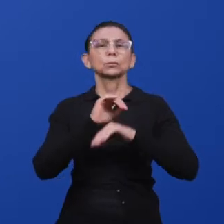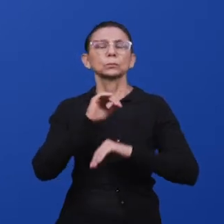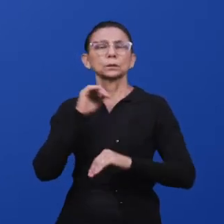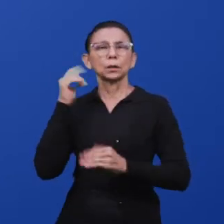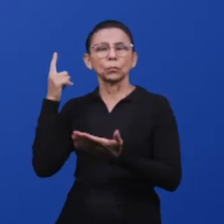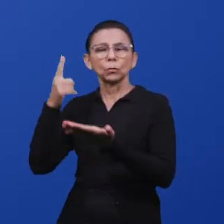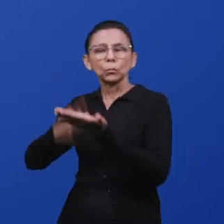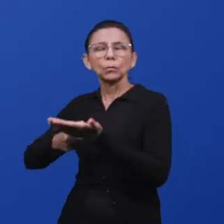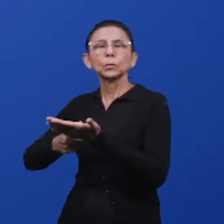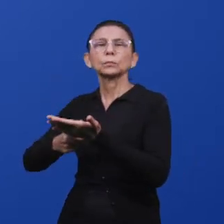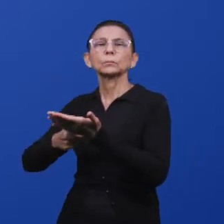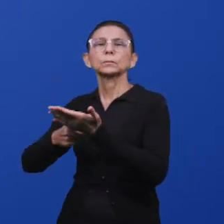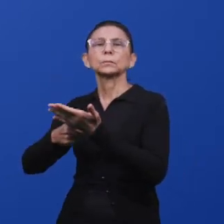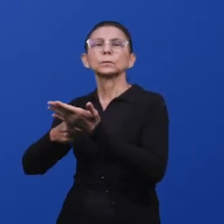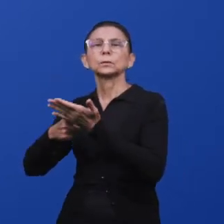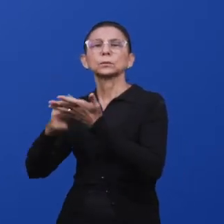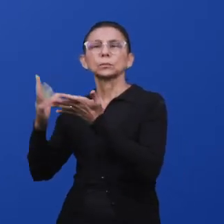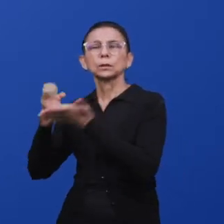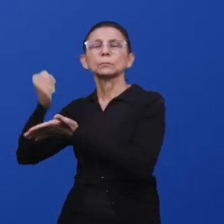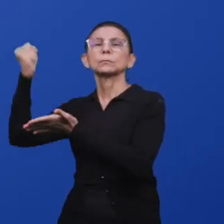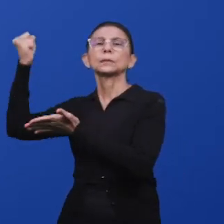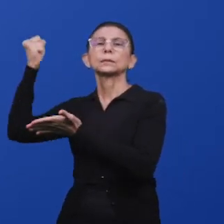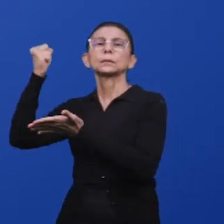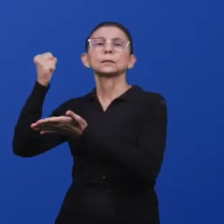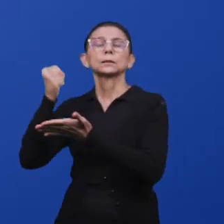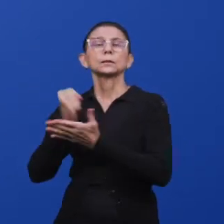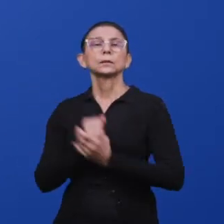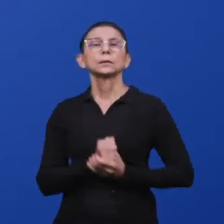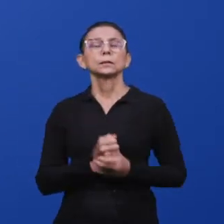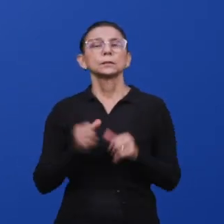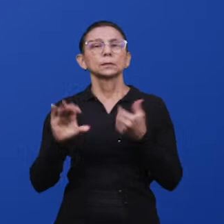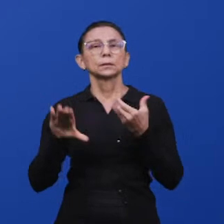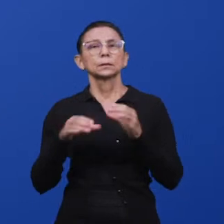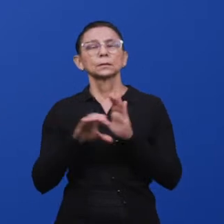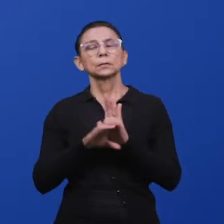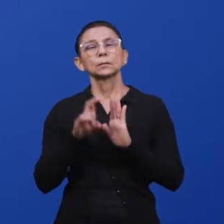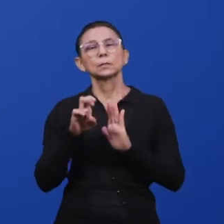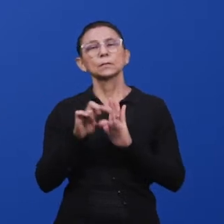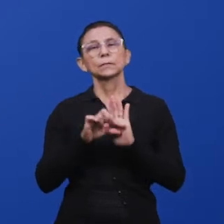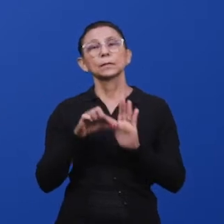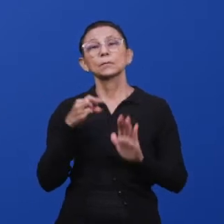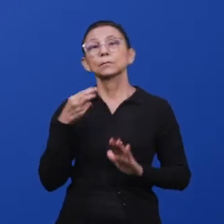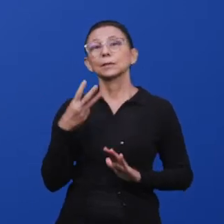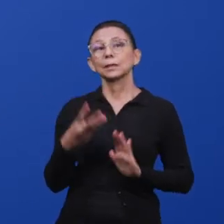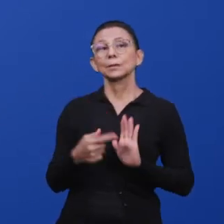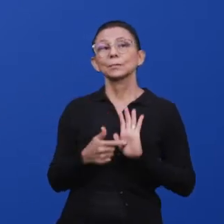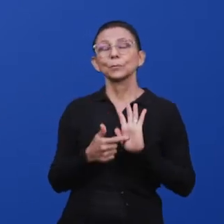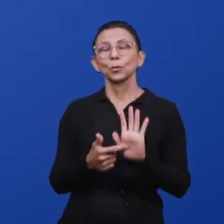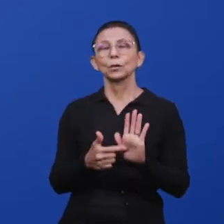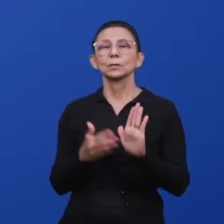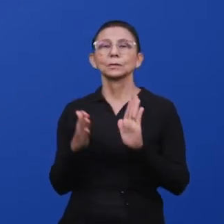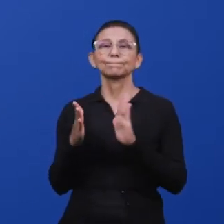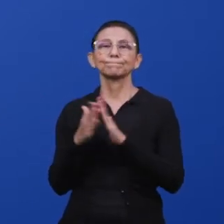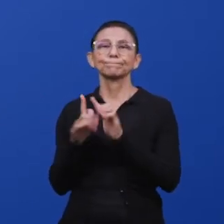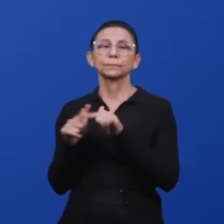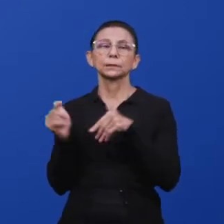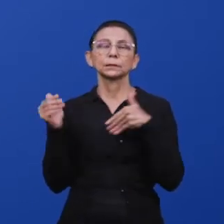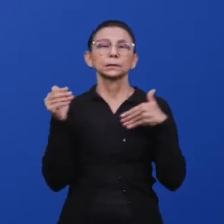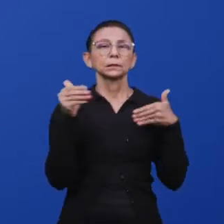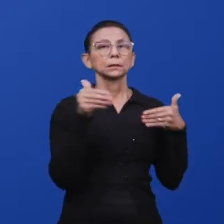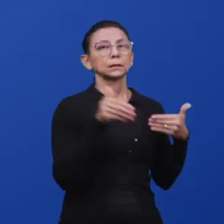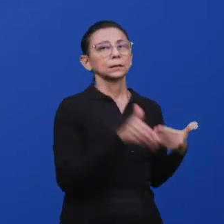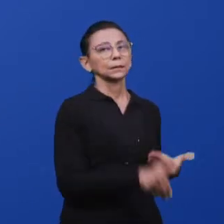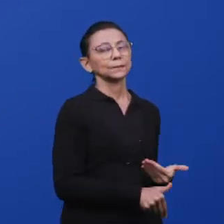definidos com o projeto do arrebatamento. Mas em Cantares capítulo 5, verso 3, identifica uma igreja infiel que, para